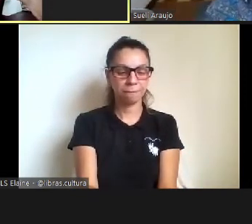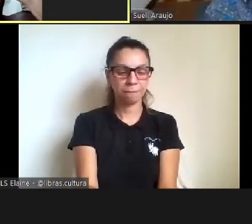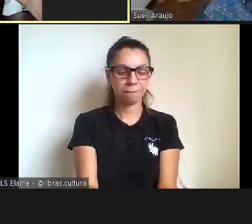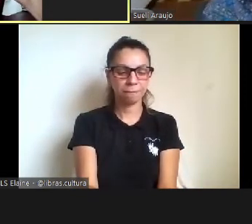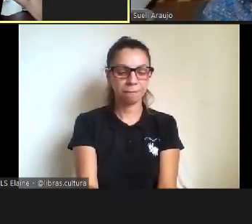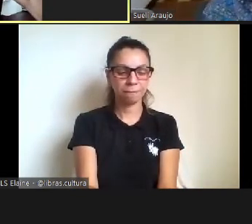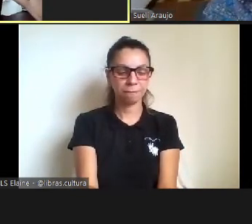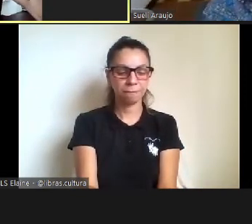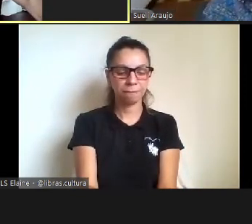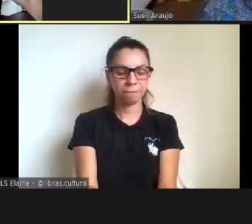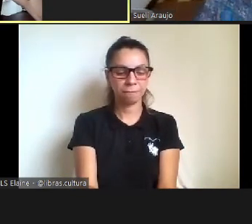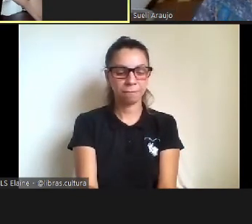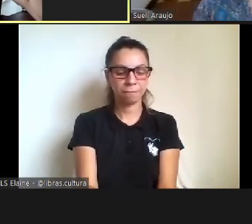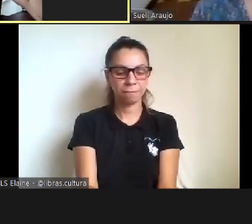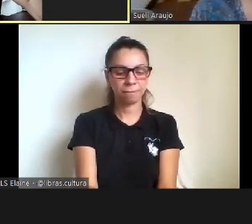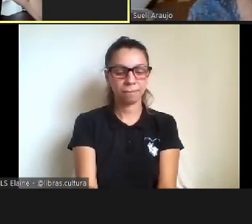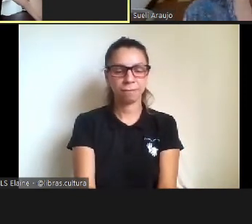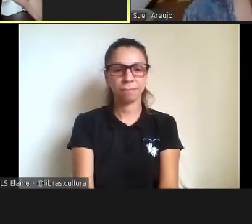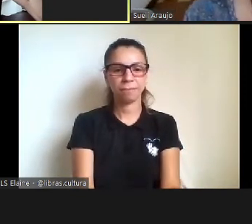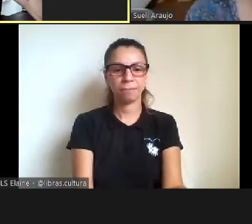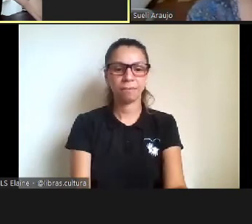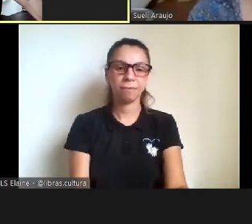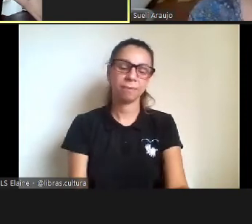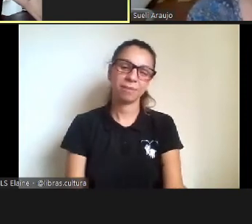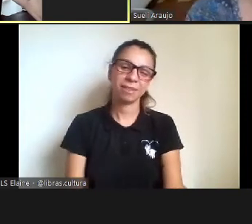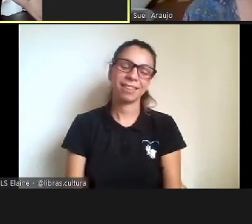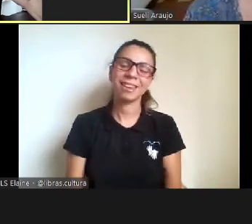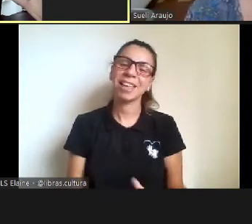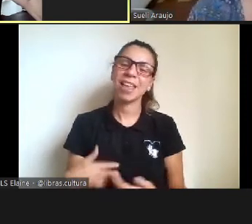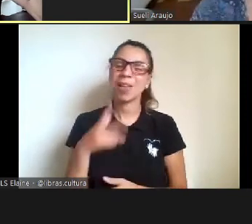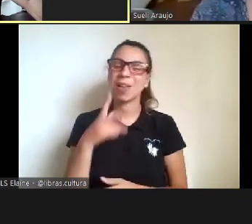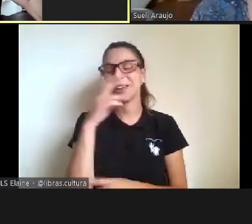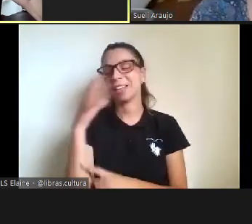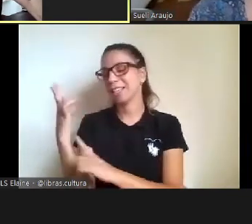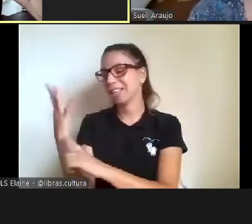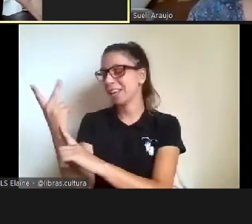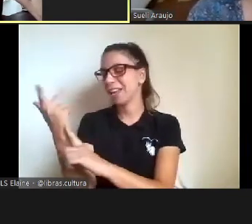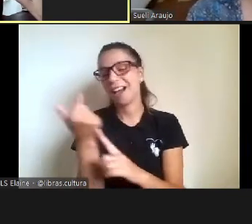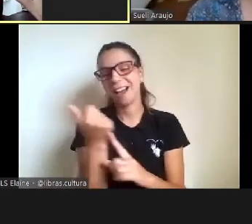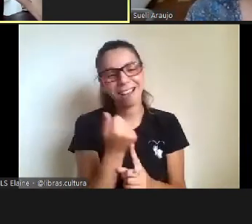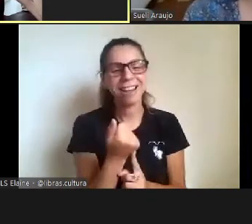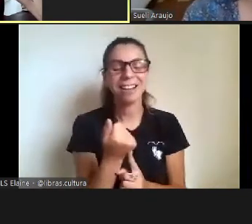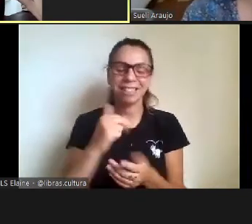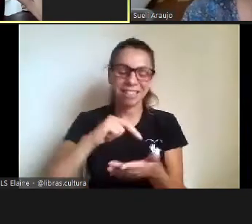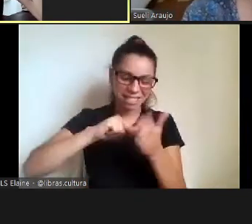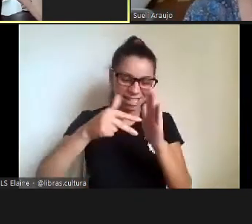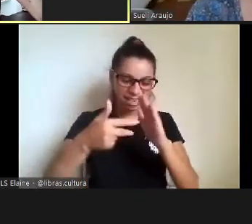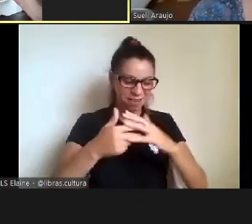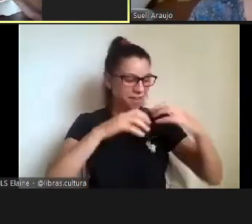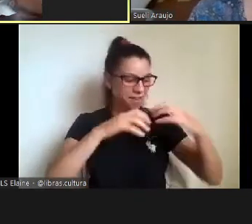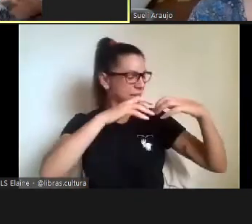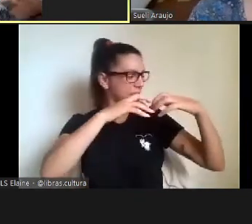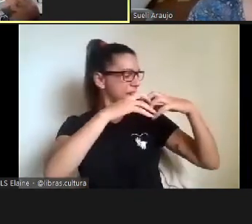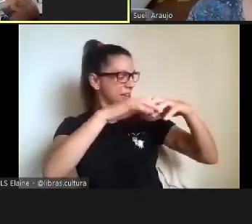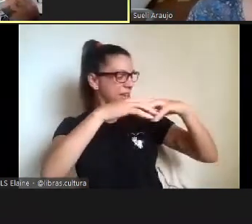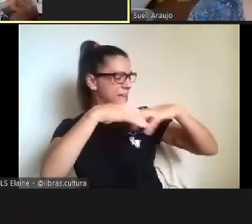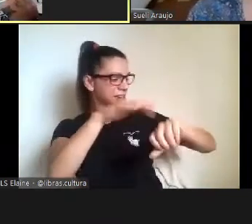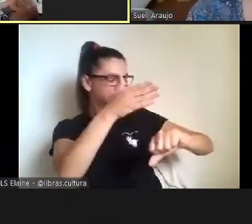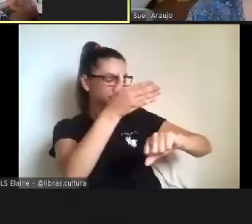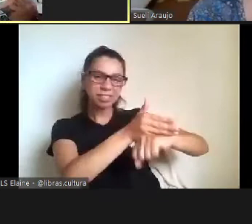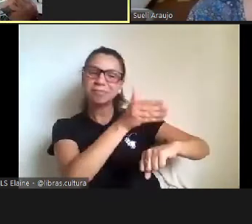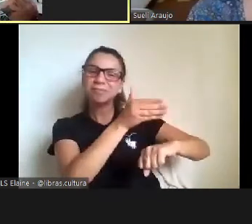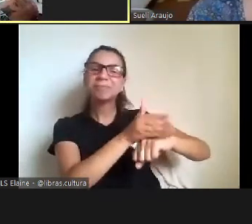Muito bom. Eu acho que a nossa arte é um eterno ensaio, né? É um ensaio de um vir a ser, né? Sempre,